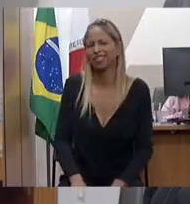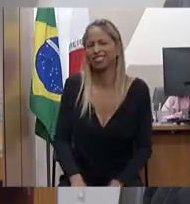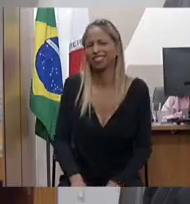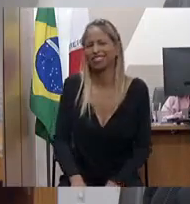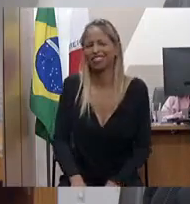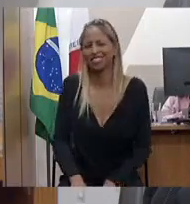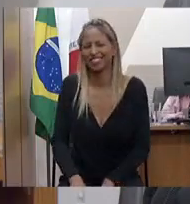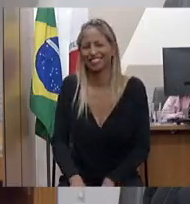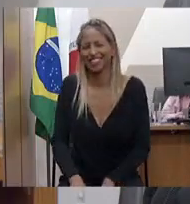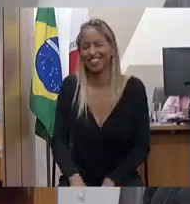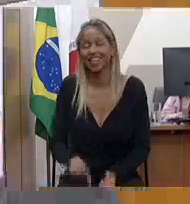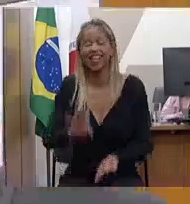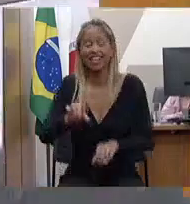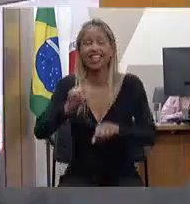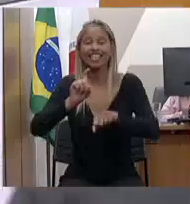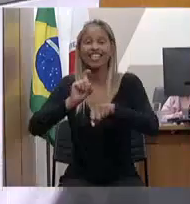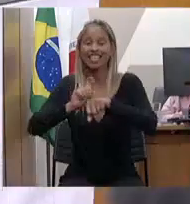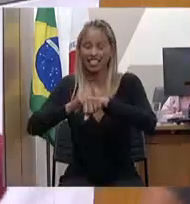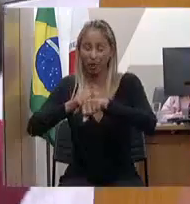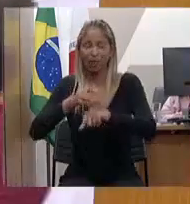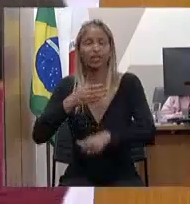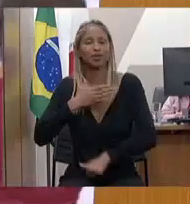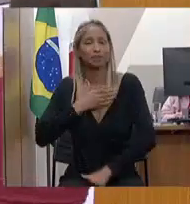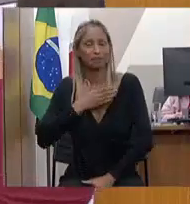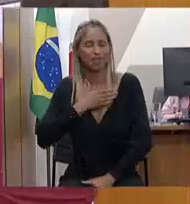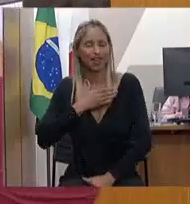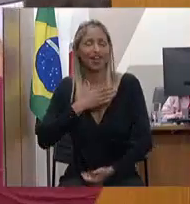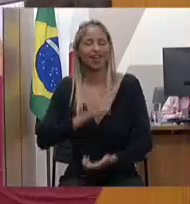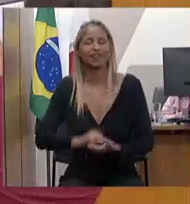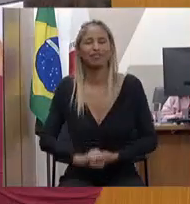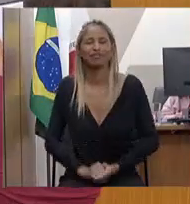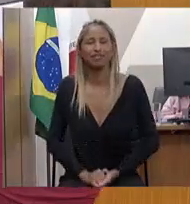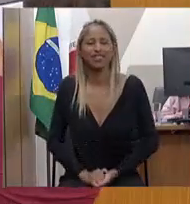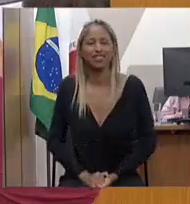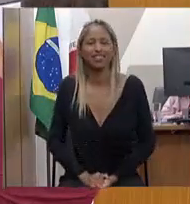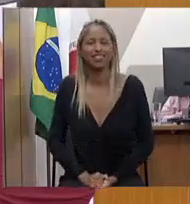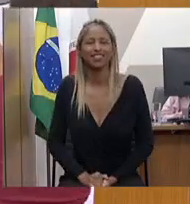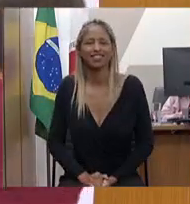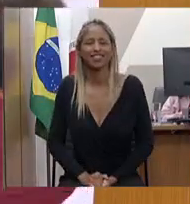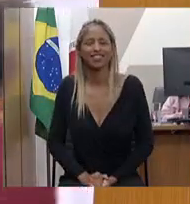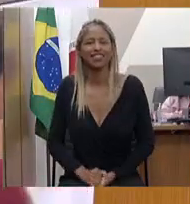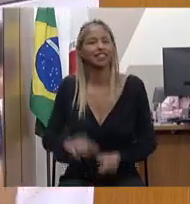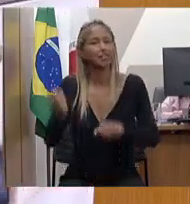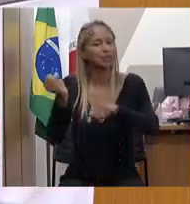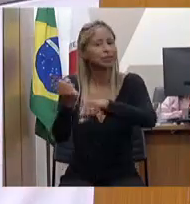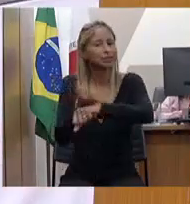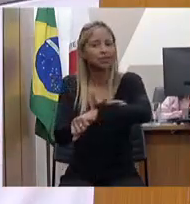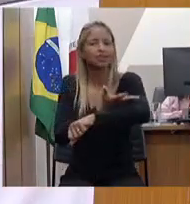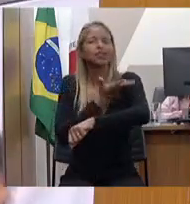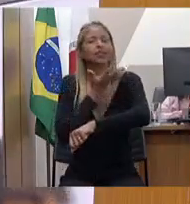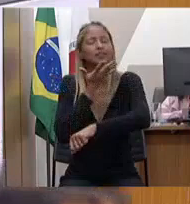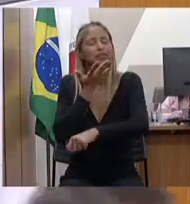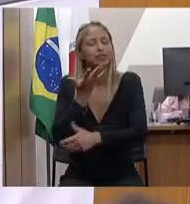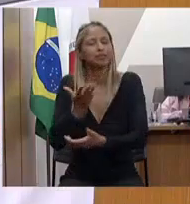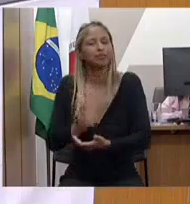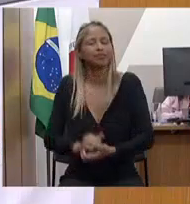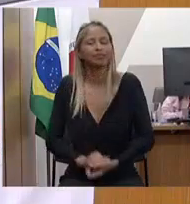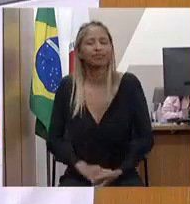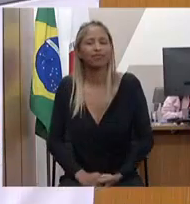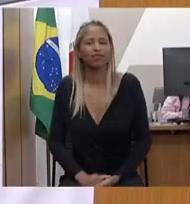esse momento é o momento assim para mim é muito emocionado eu diria sabe